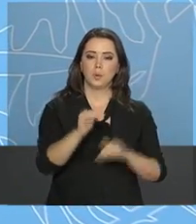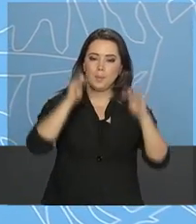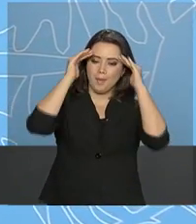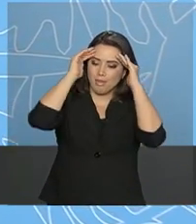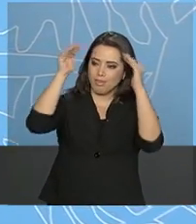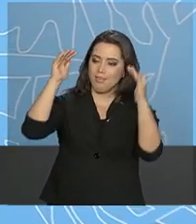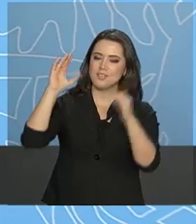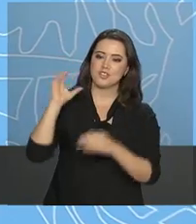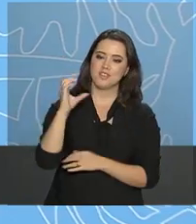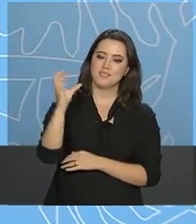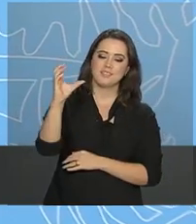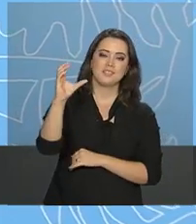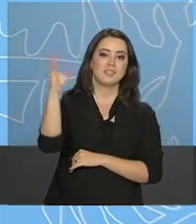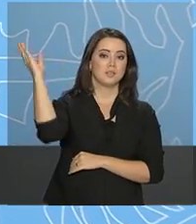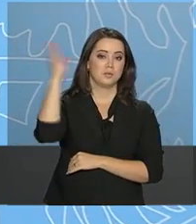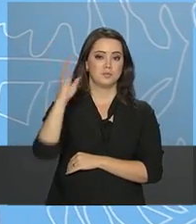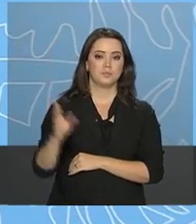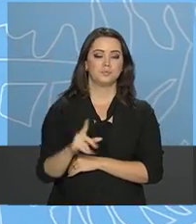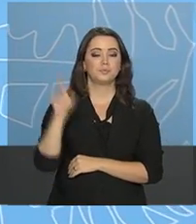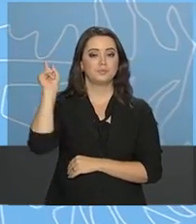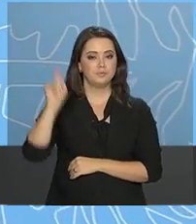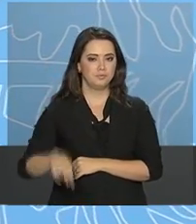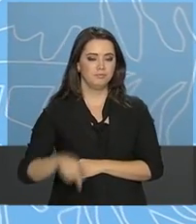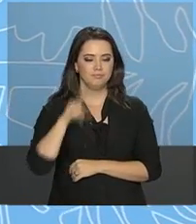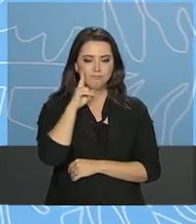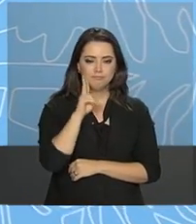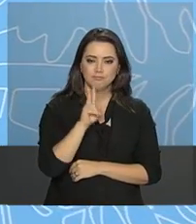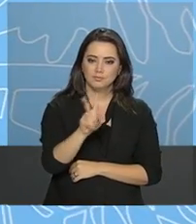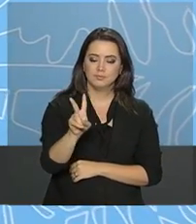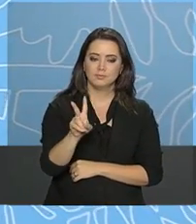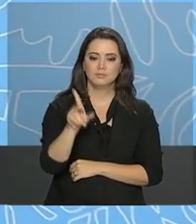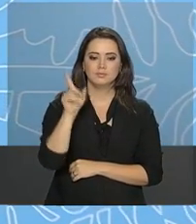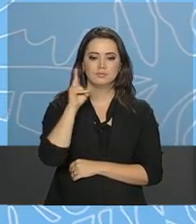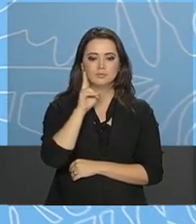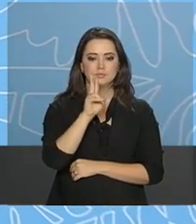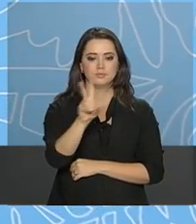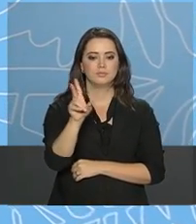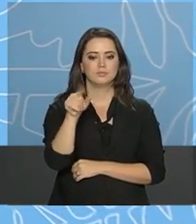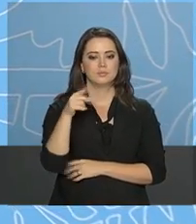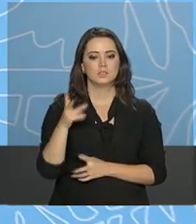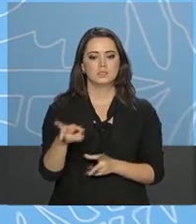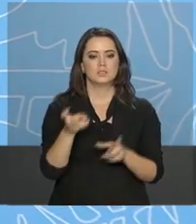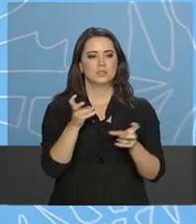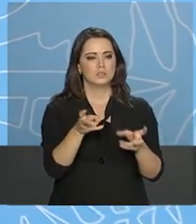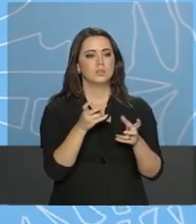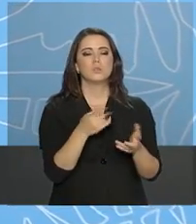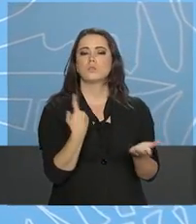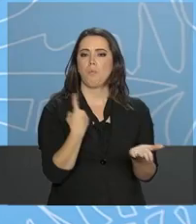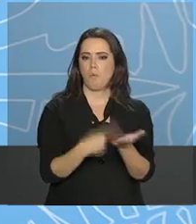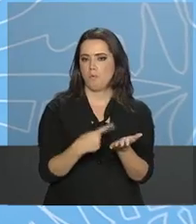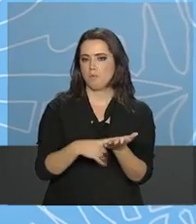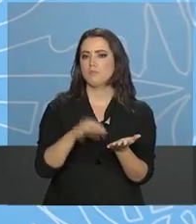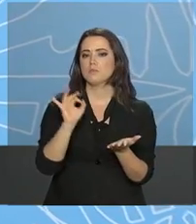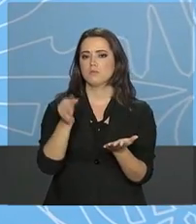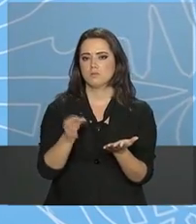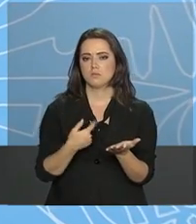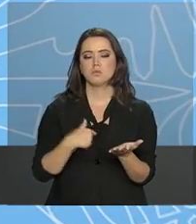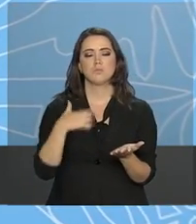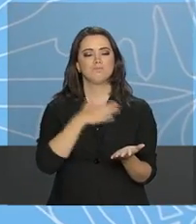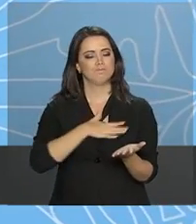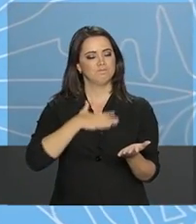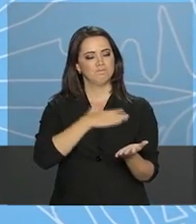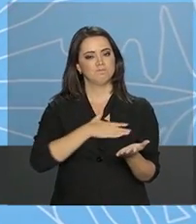prestigiar a ciência brasileira é dever de que eu sempre cumpro com muito